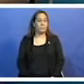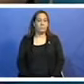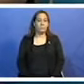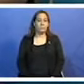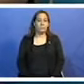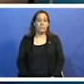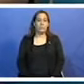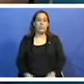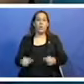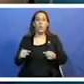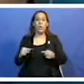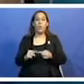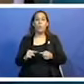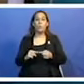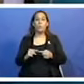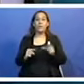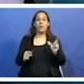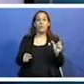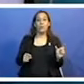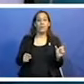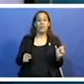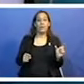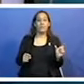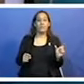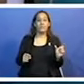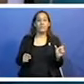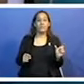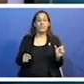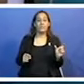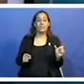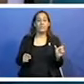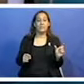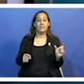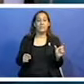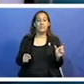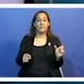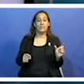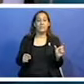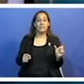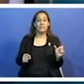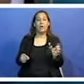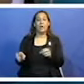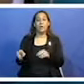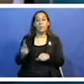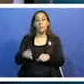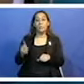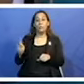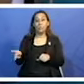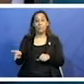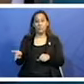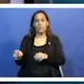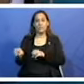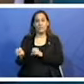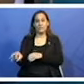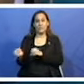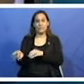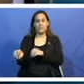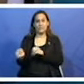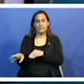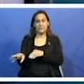Educadora rima com, pula um verso, olha aqui no final, professora.